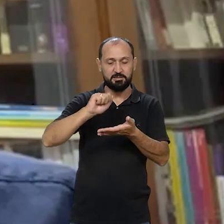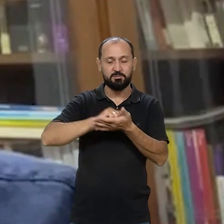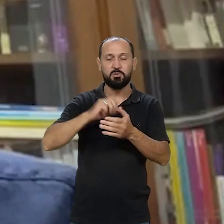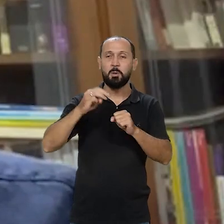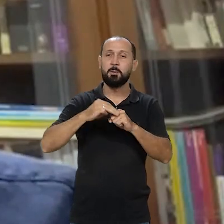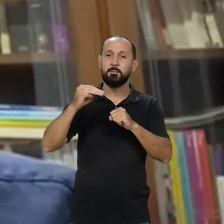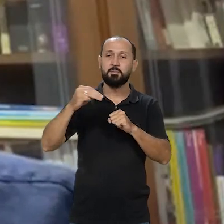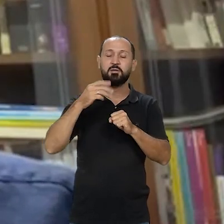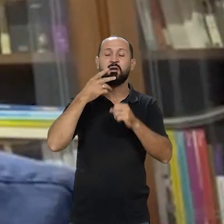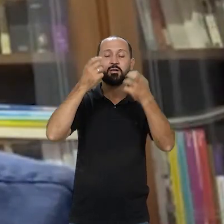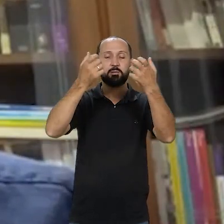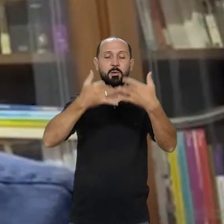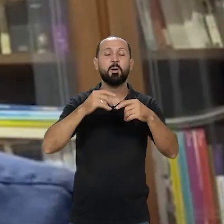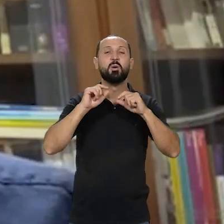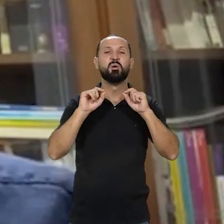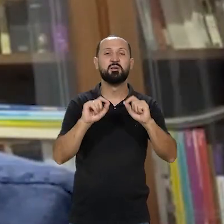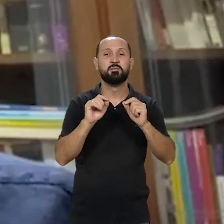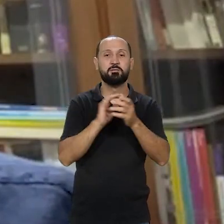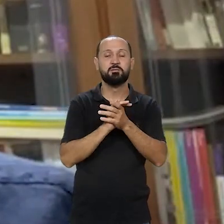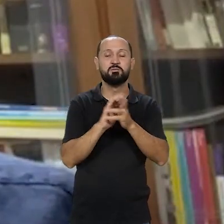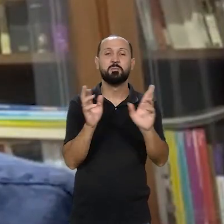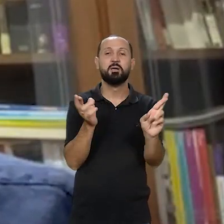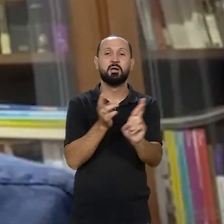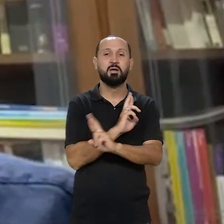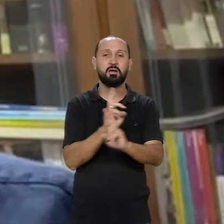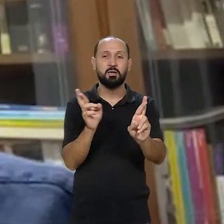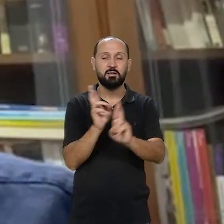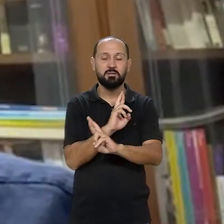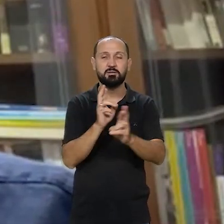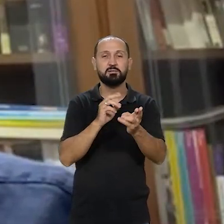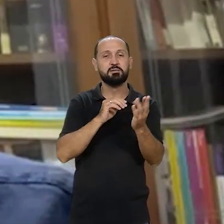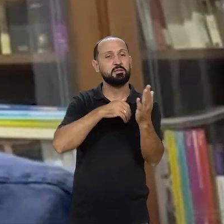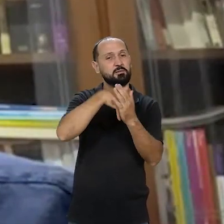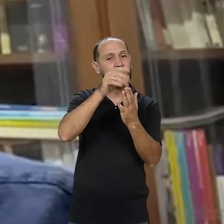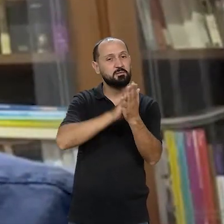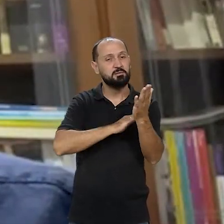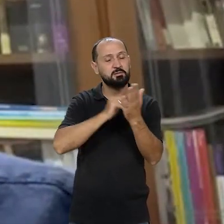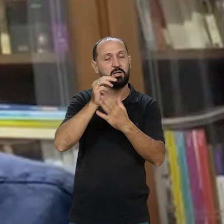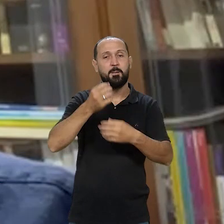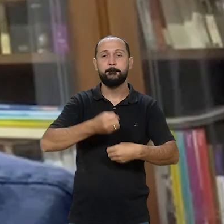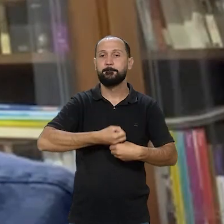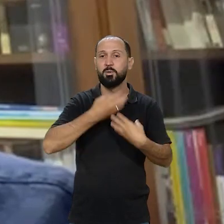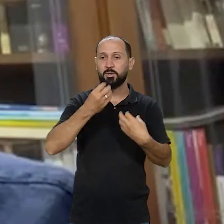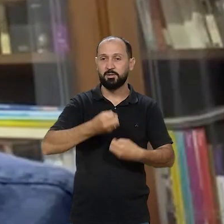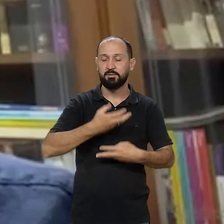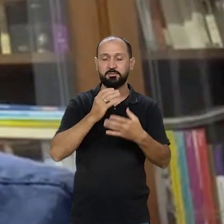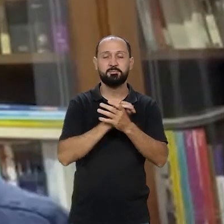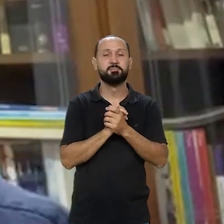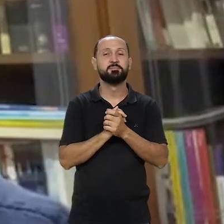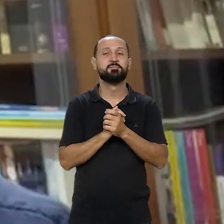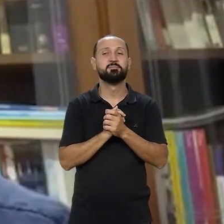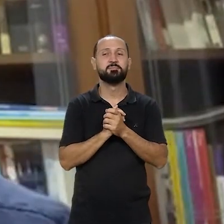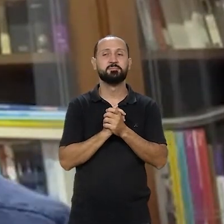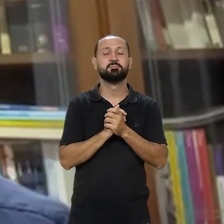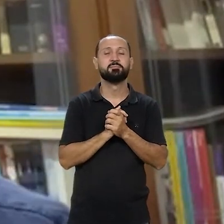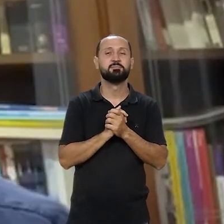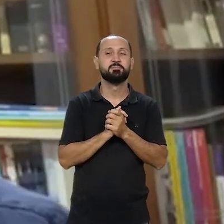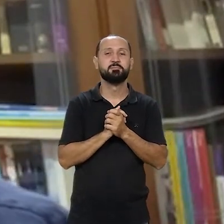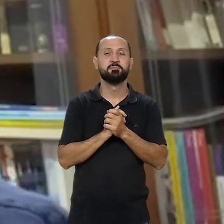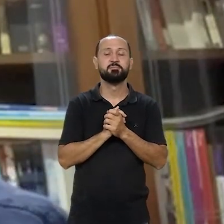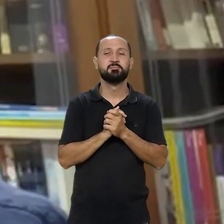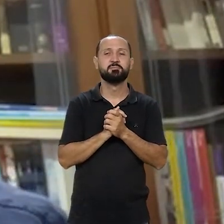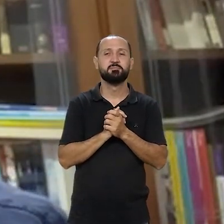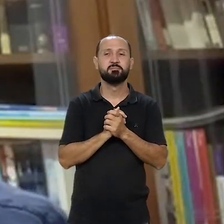mestrado e ela versava sobre as relações entre pintura e poesia. E